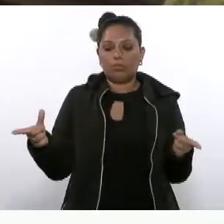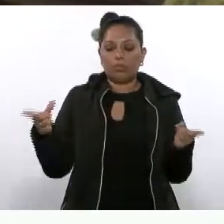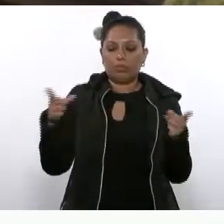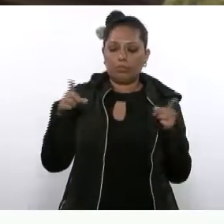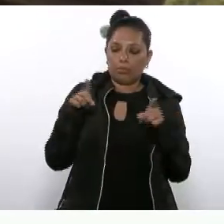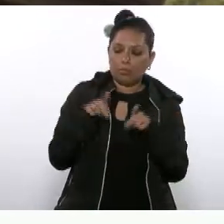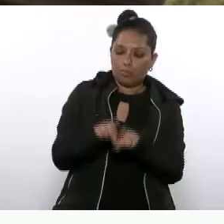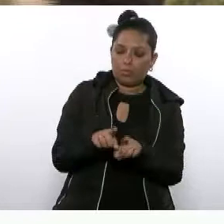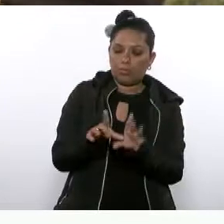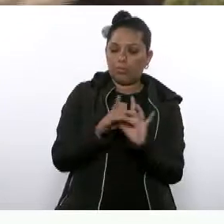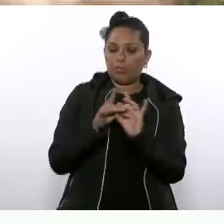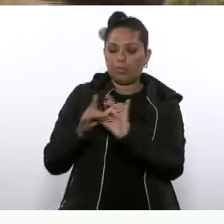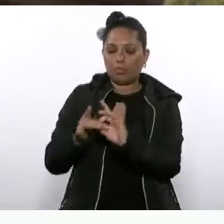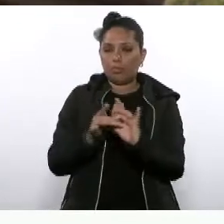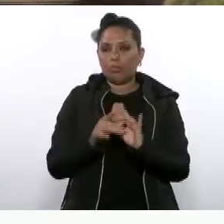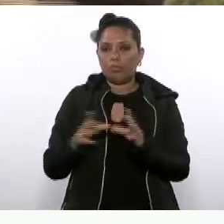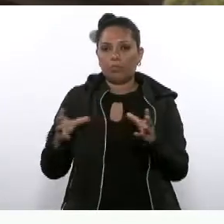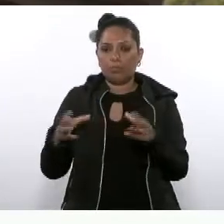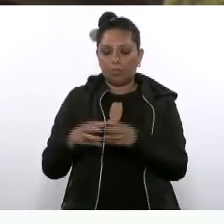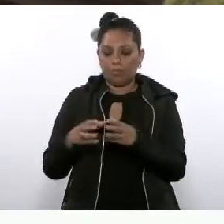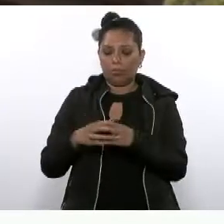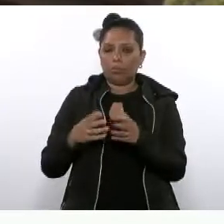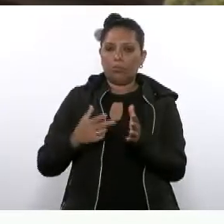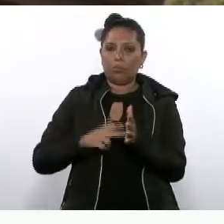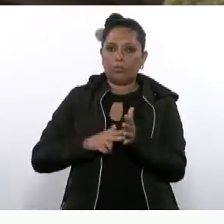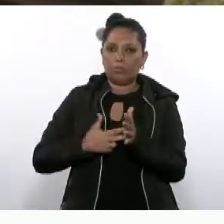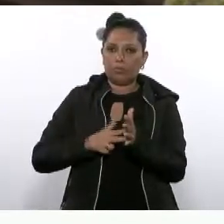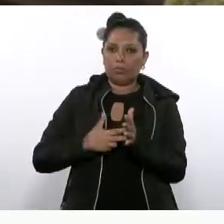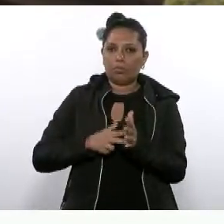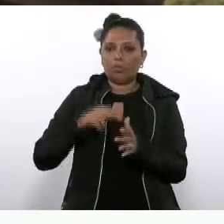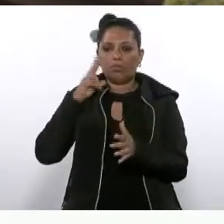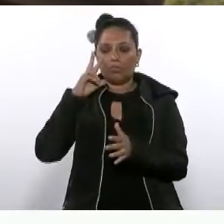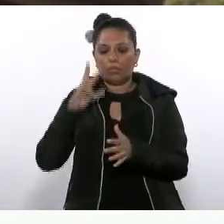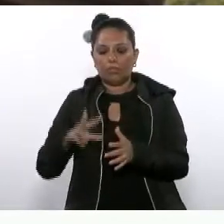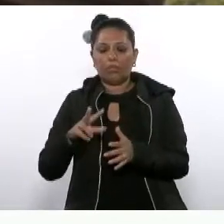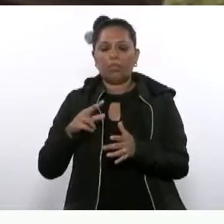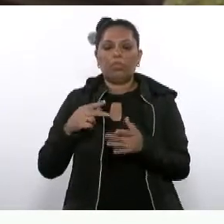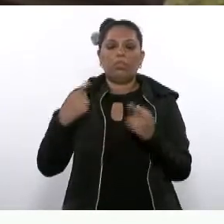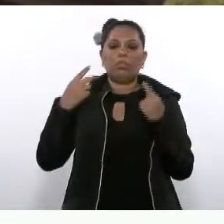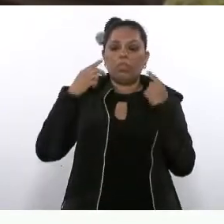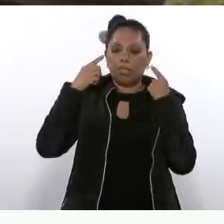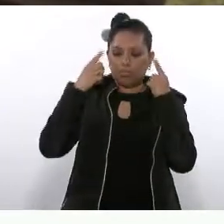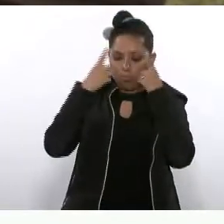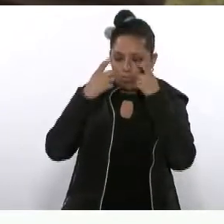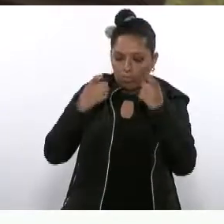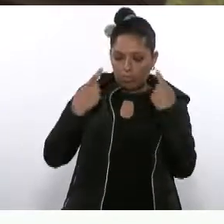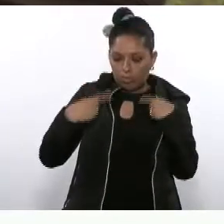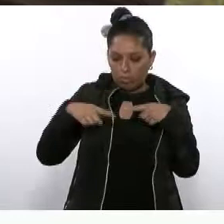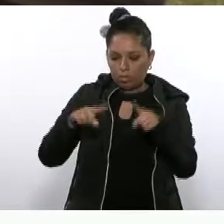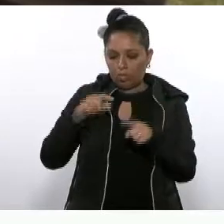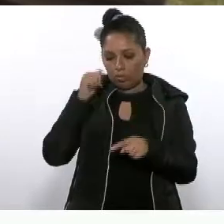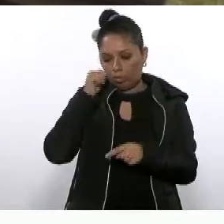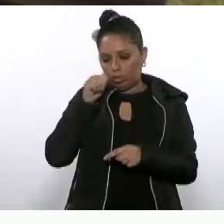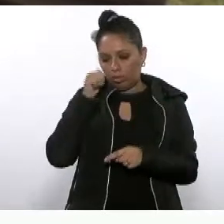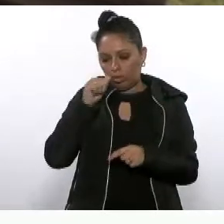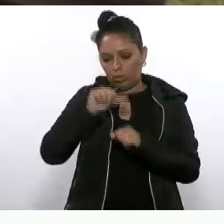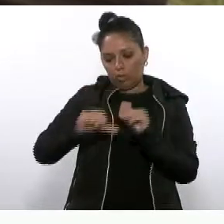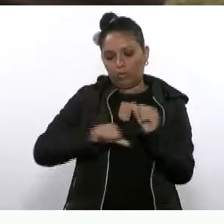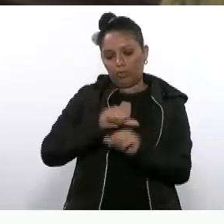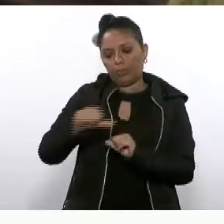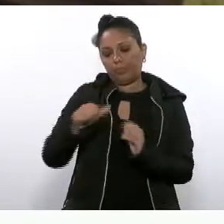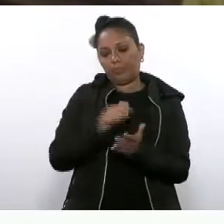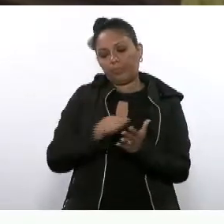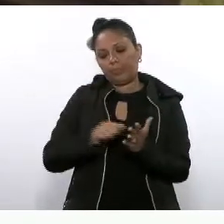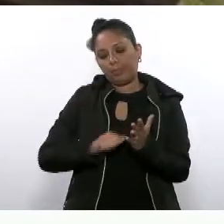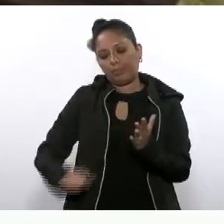movimento sindical para verificar as hipóteses de violência contra a mulher. A gente ajusta a redação.